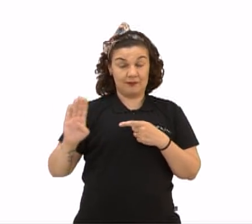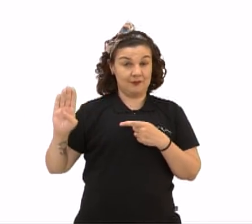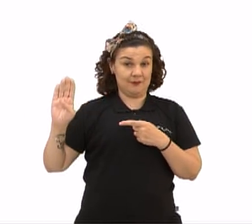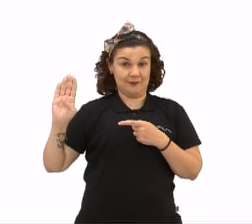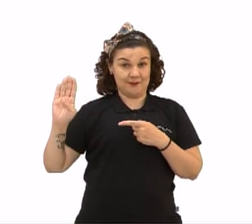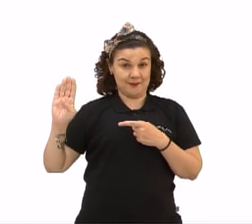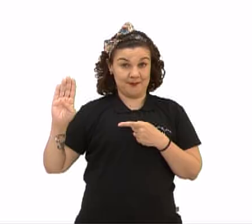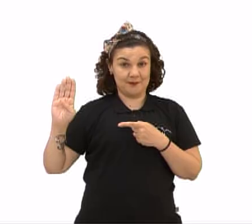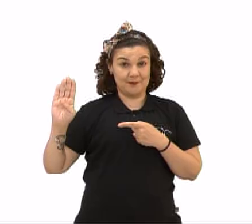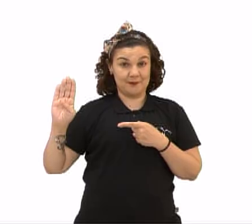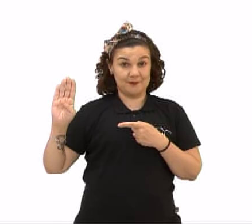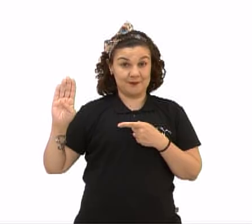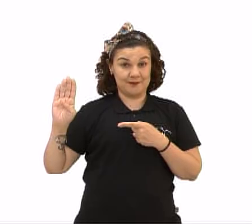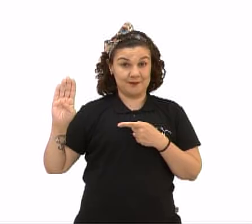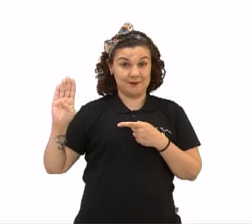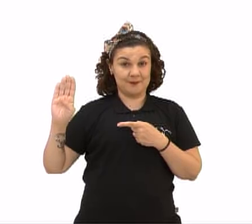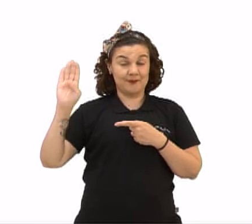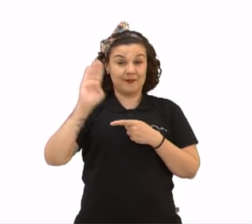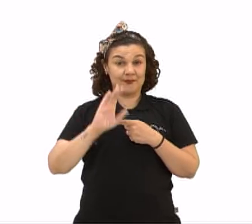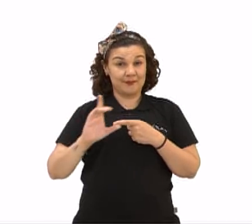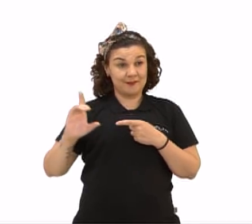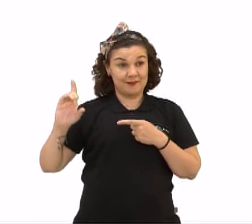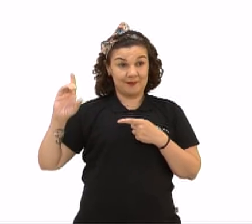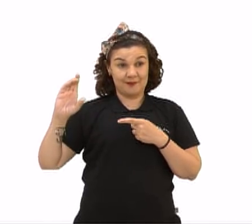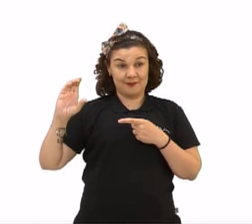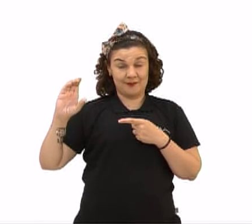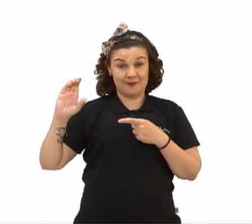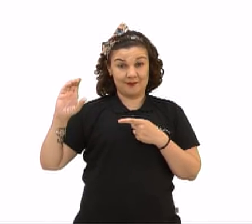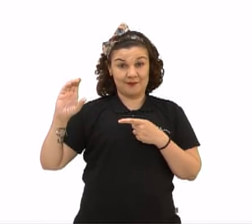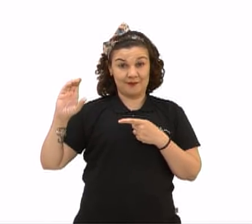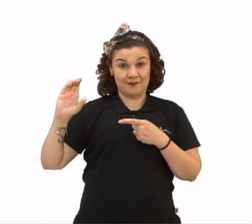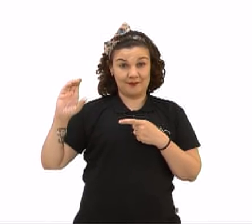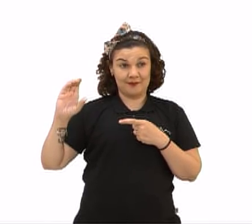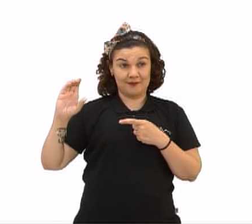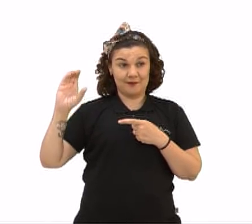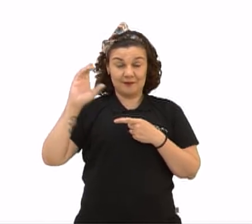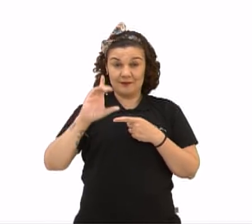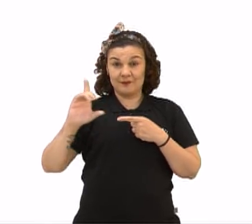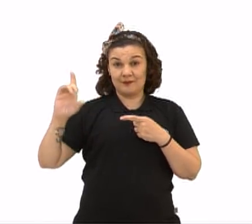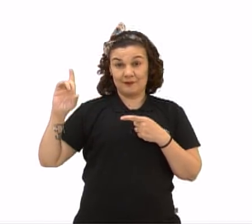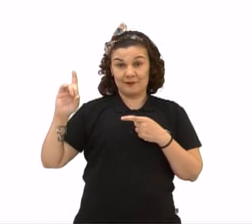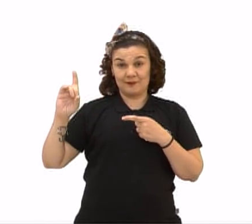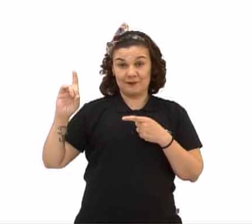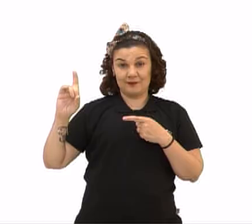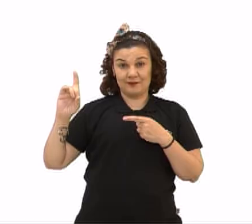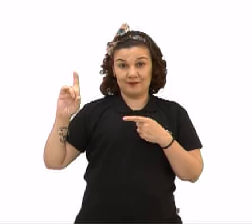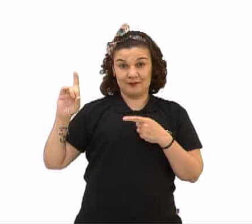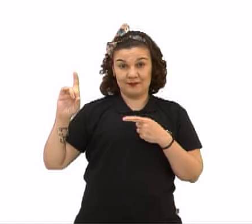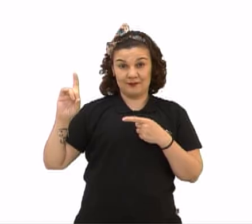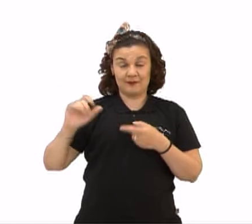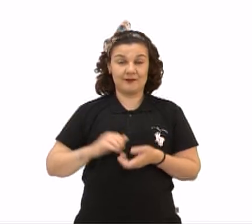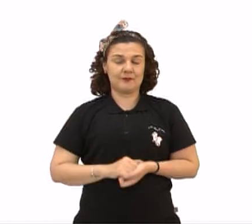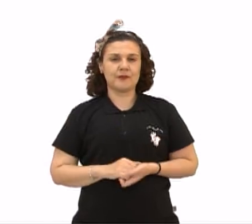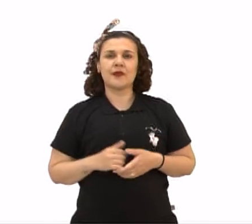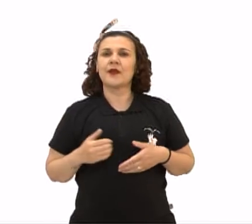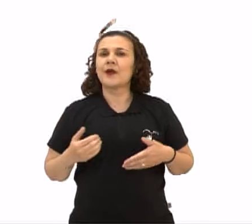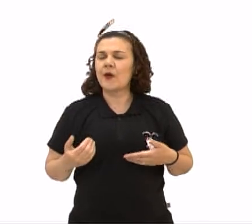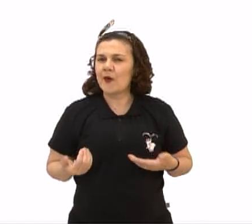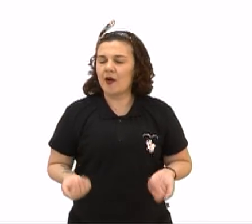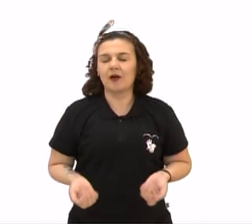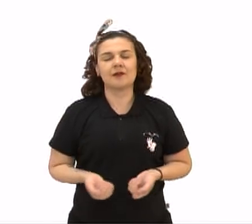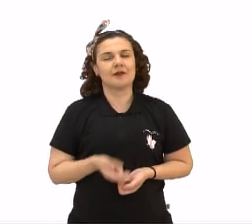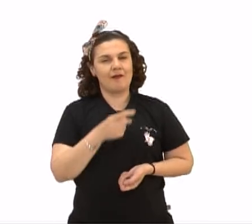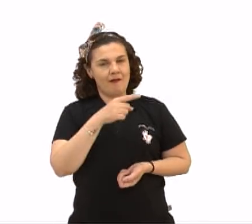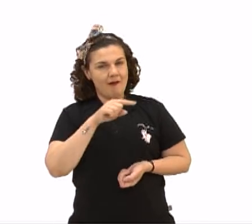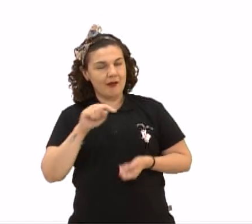B, Histórias em Movimento. Letra C, Histórias em Quadrinho. Ou letra D, HQ Scream. Então,